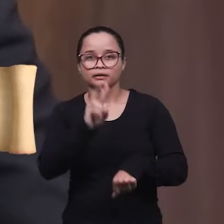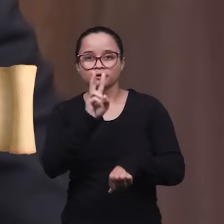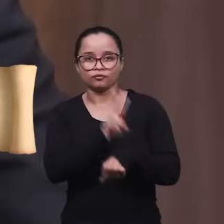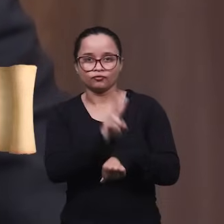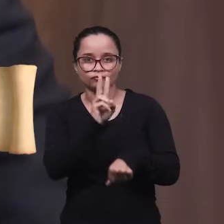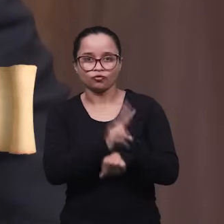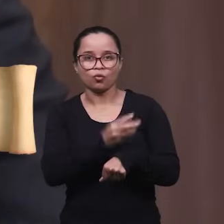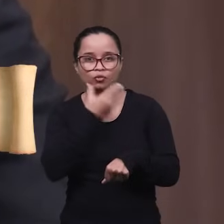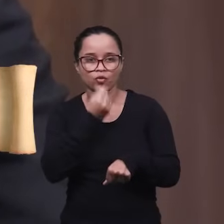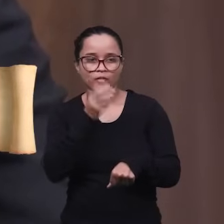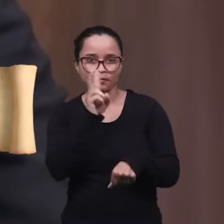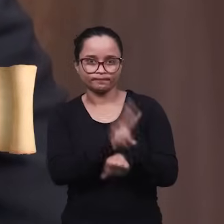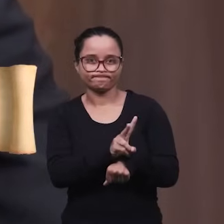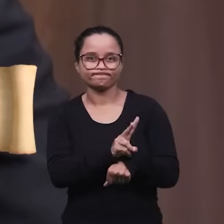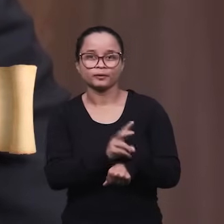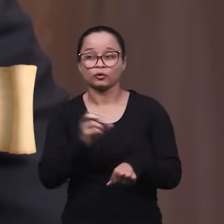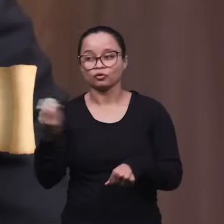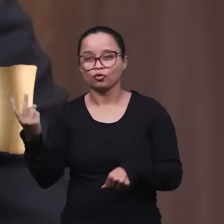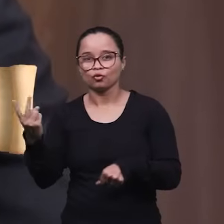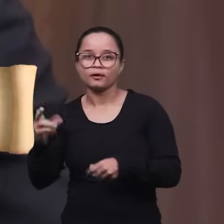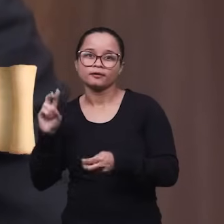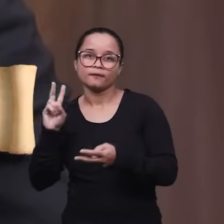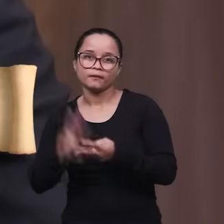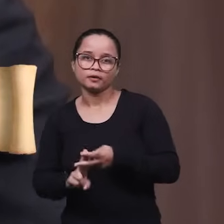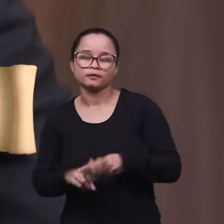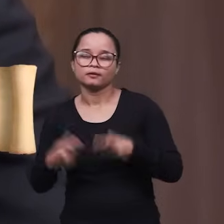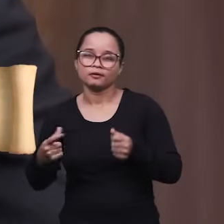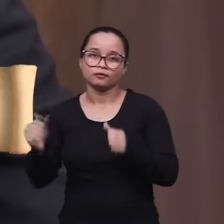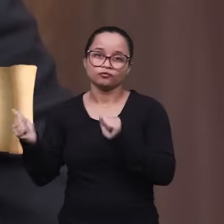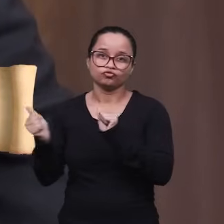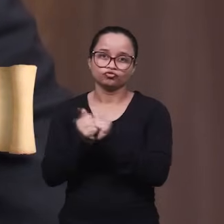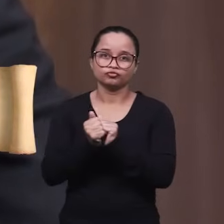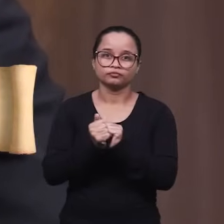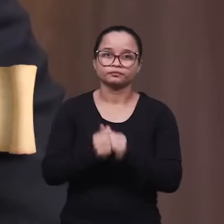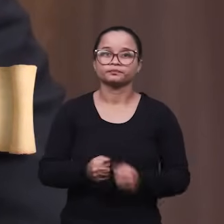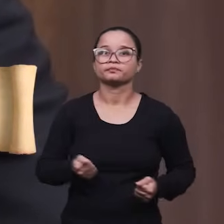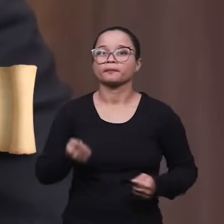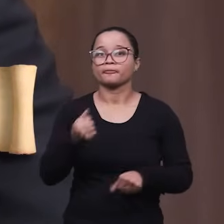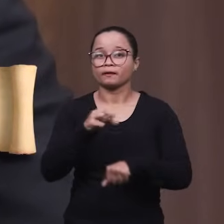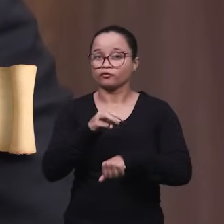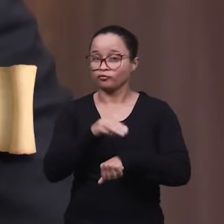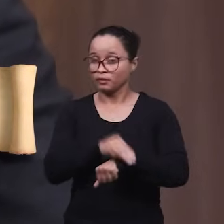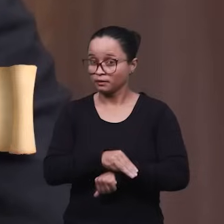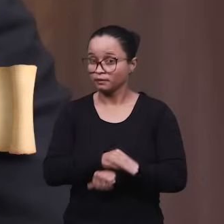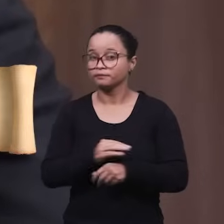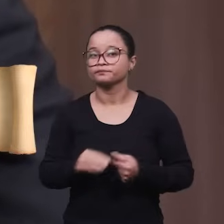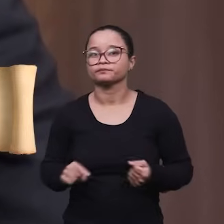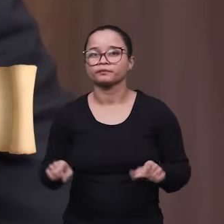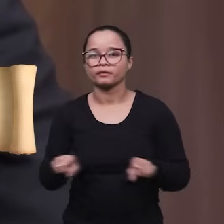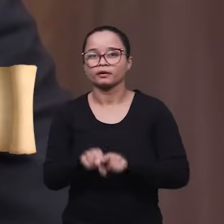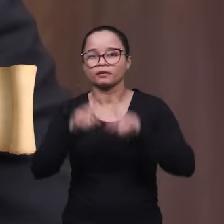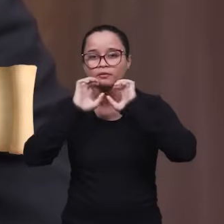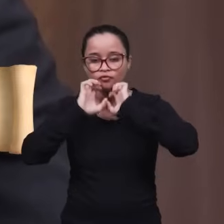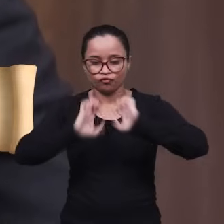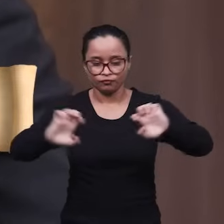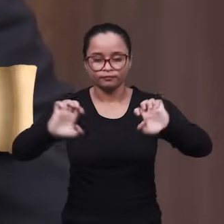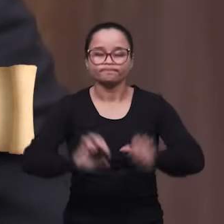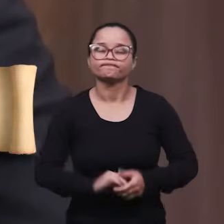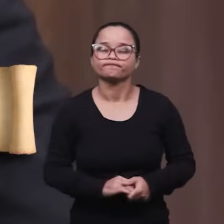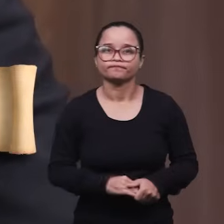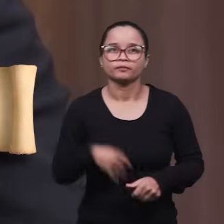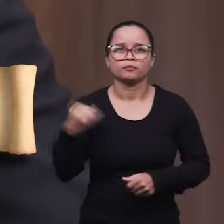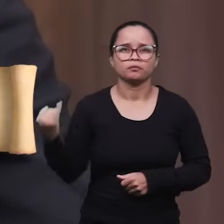por exemplo. Então, foram companheiros de ministério e de evangelização.